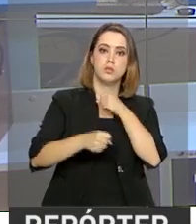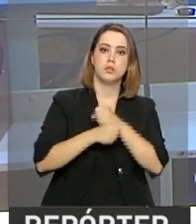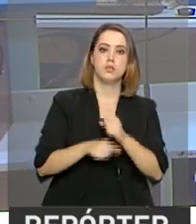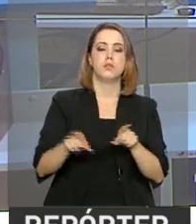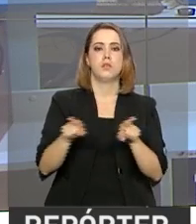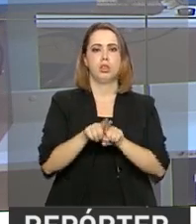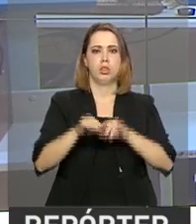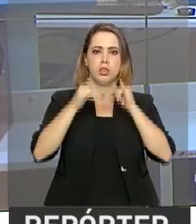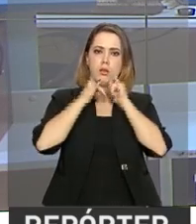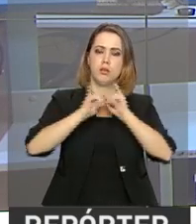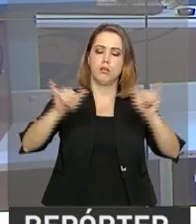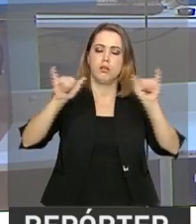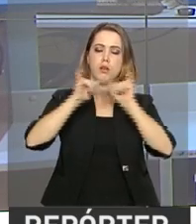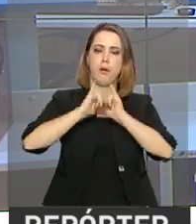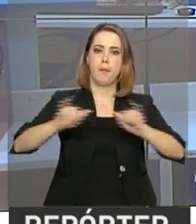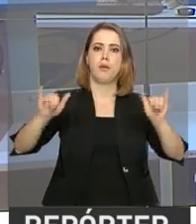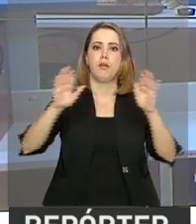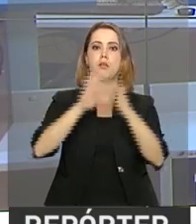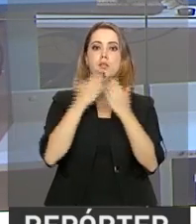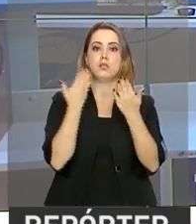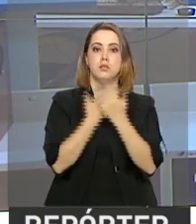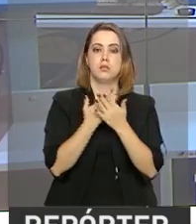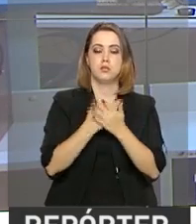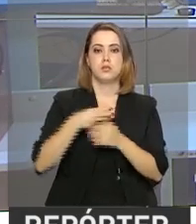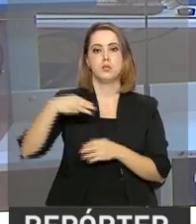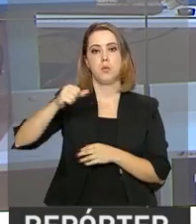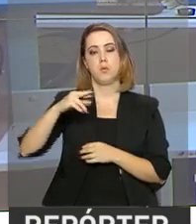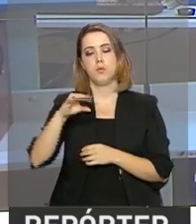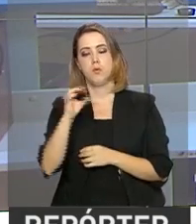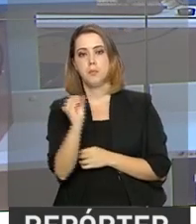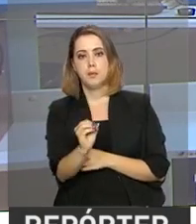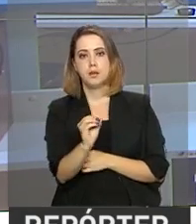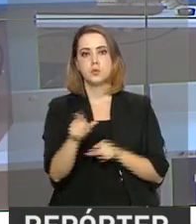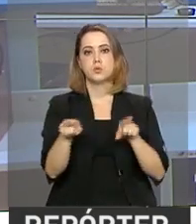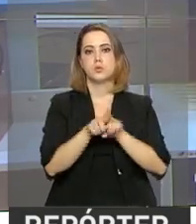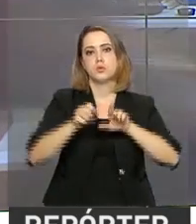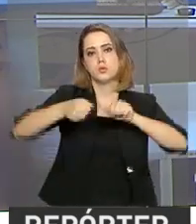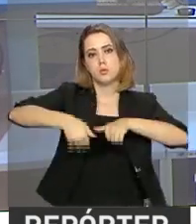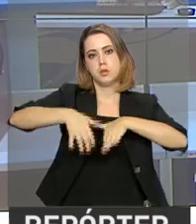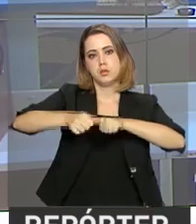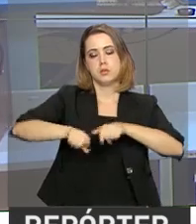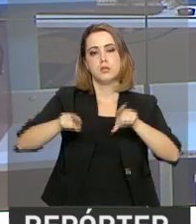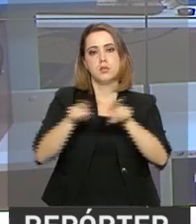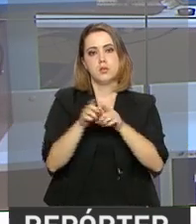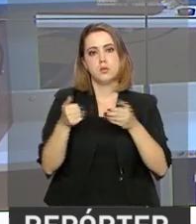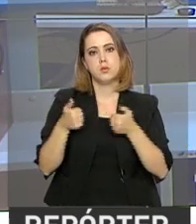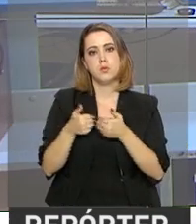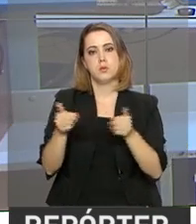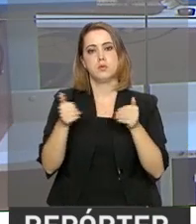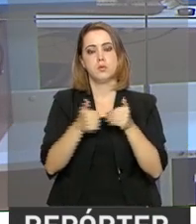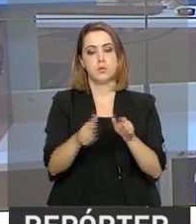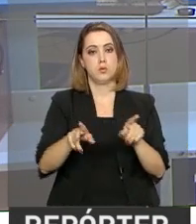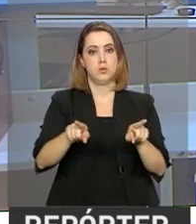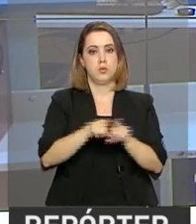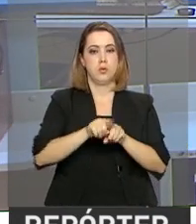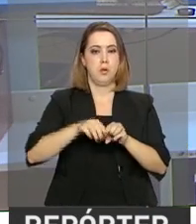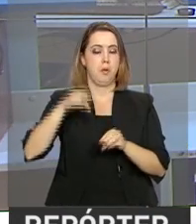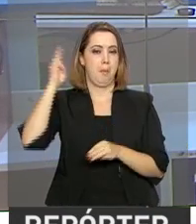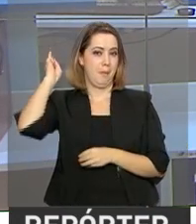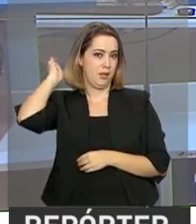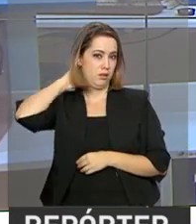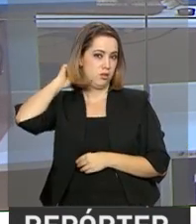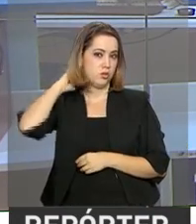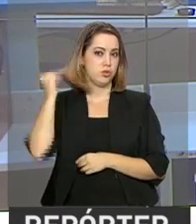previstas campanhas nas escolas nos meses de Março e Setembro também foi anunciada a ampliação da vacinação contra meningite C A